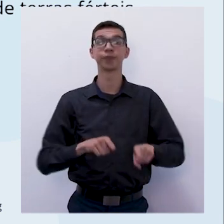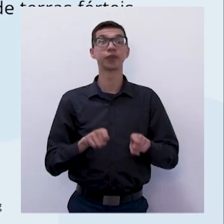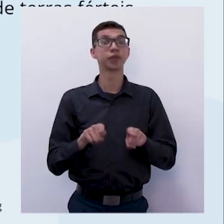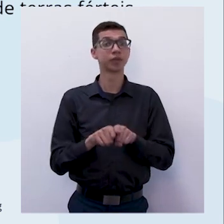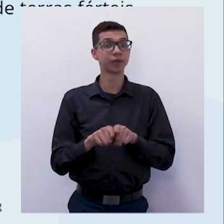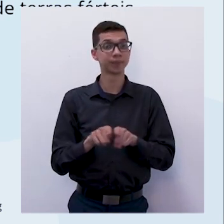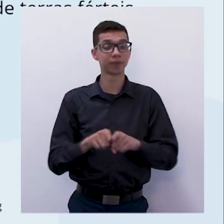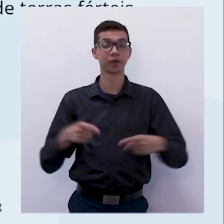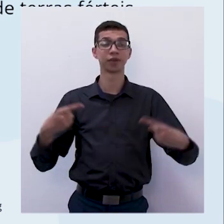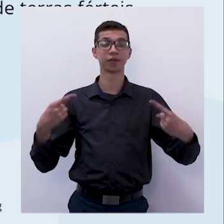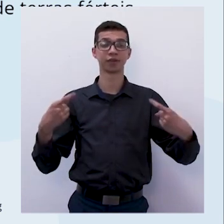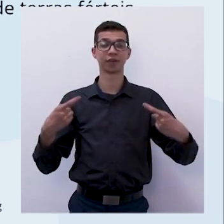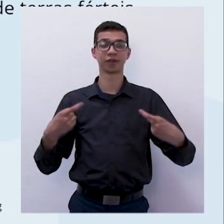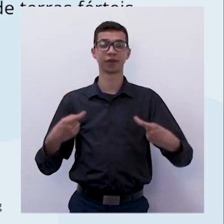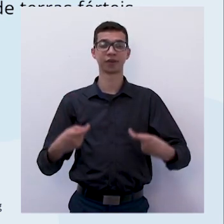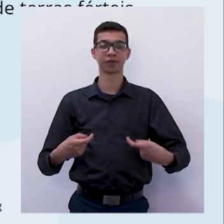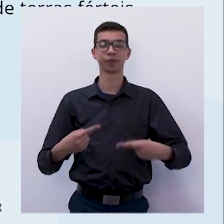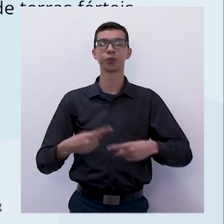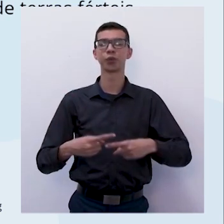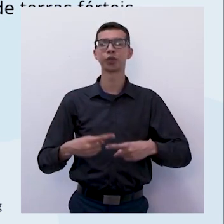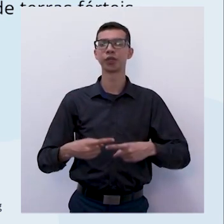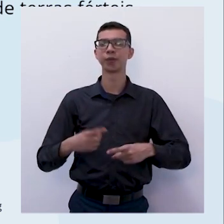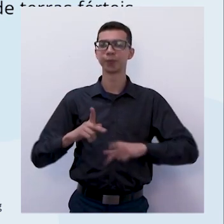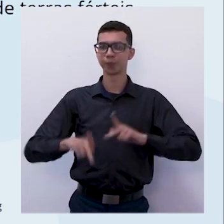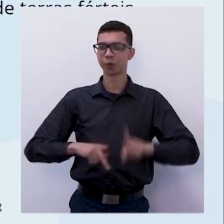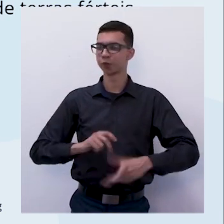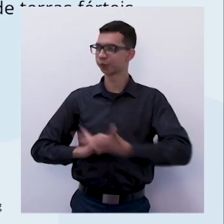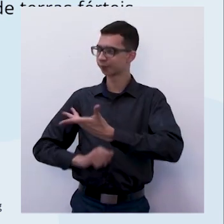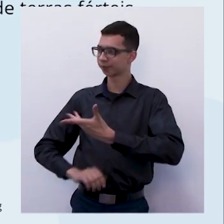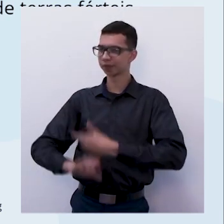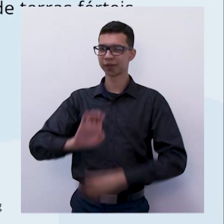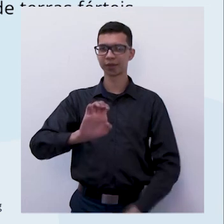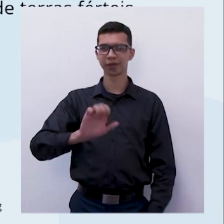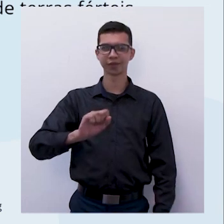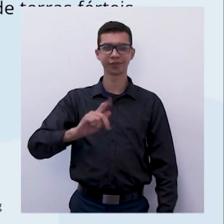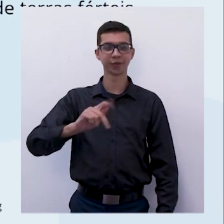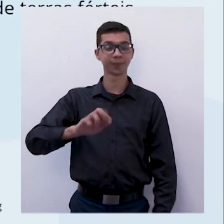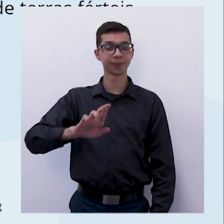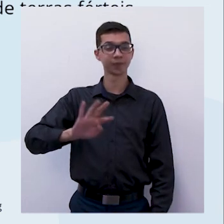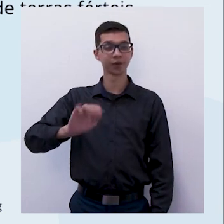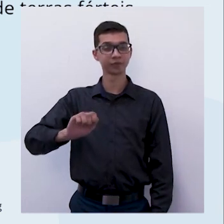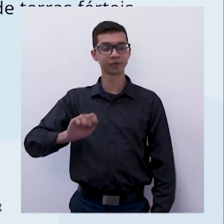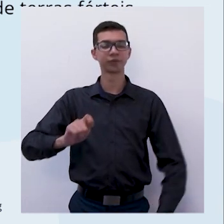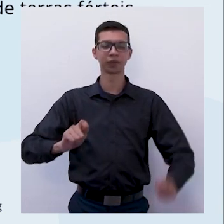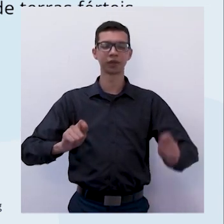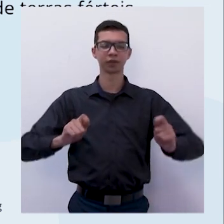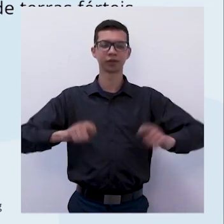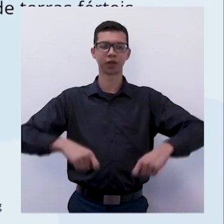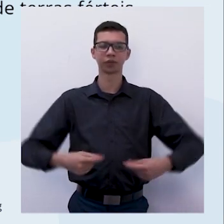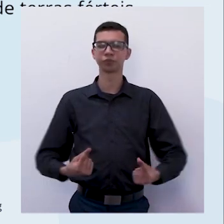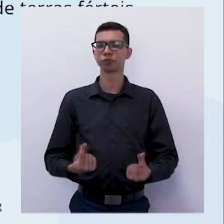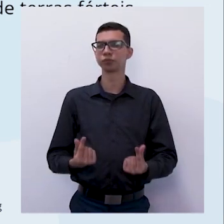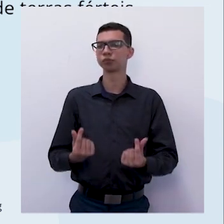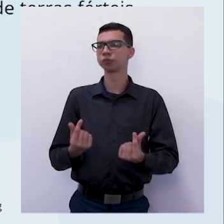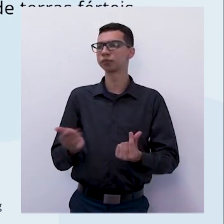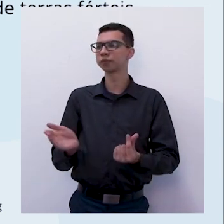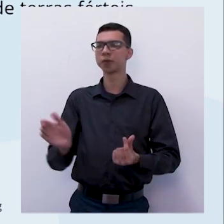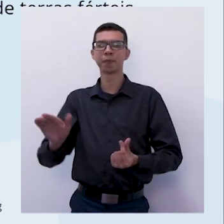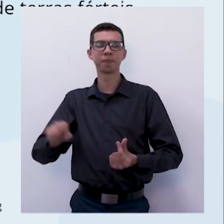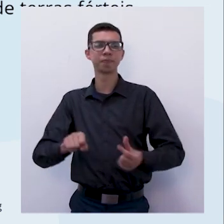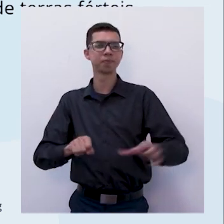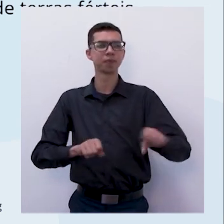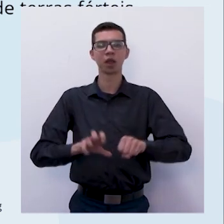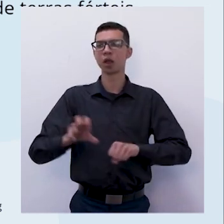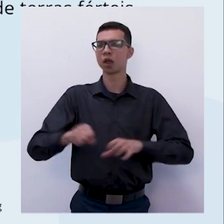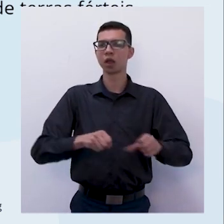guerras para os espartanos garantiam a eles oportunidades de acumular, obter riquezas, tá?